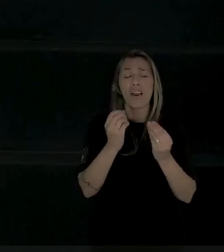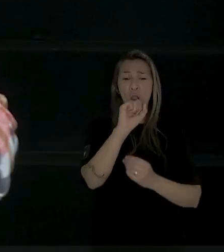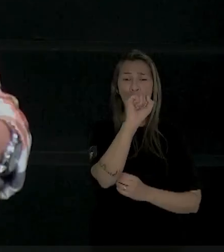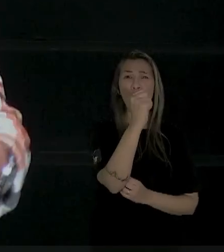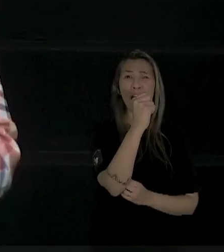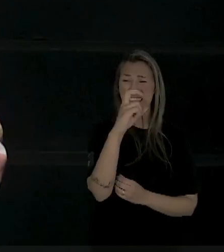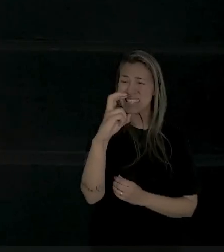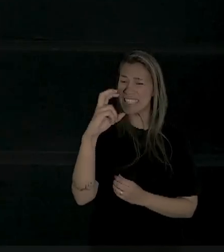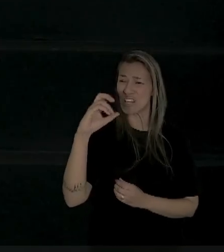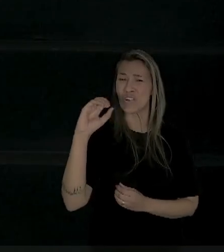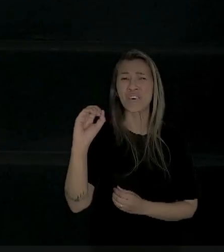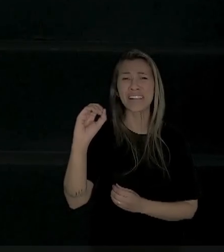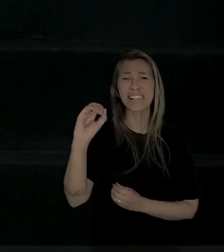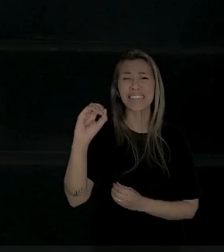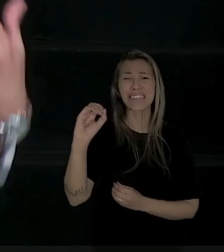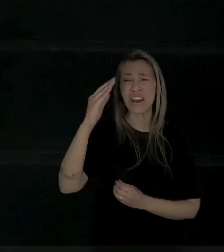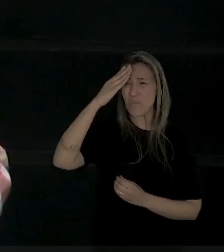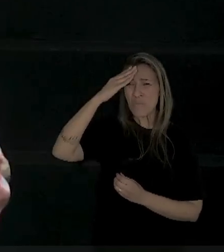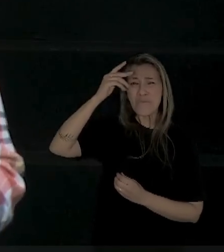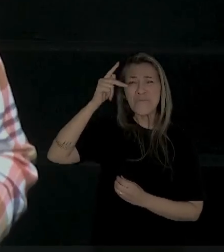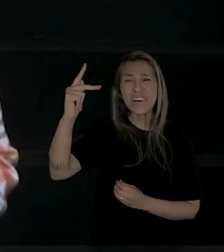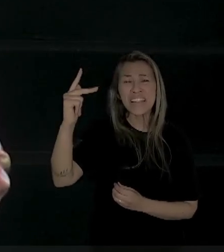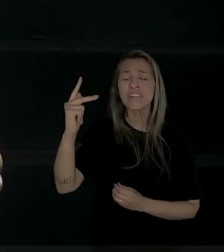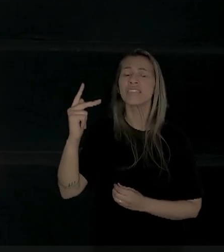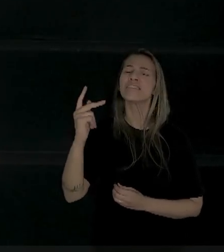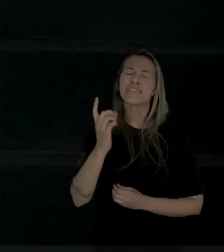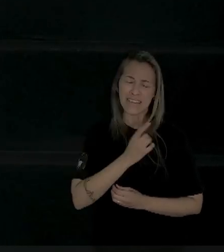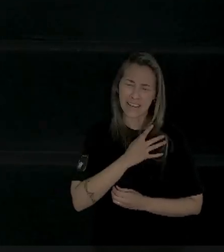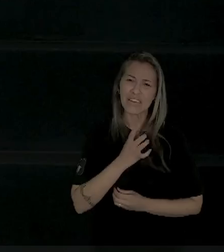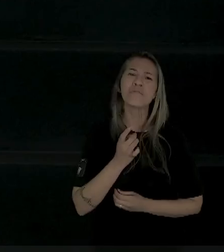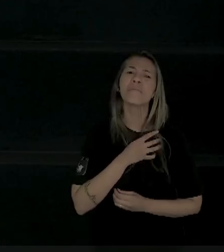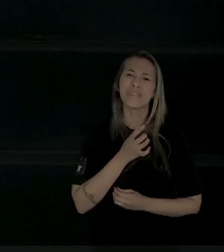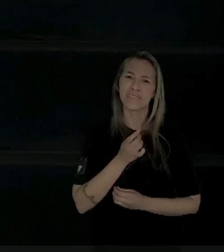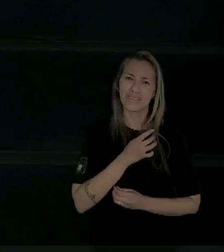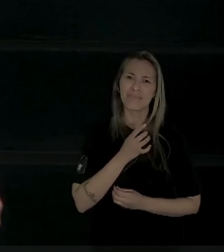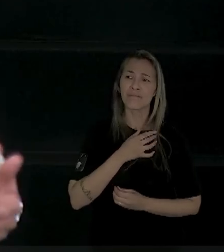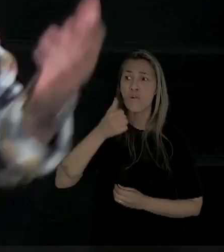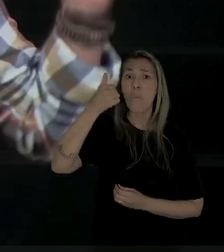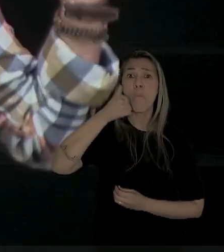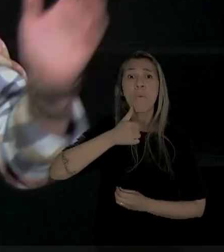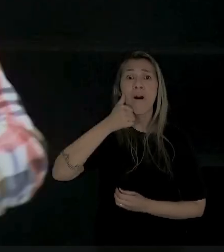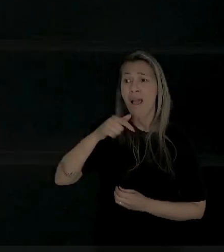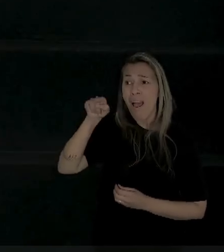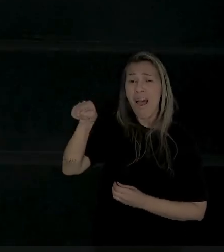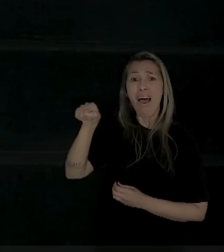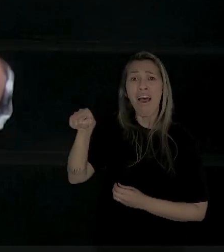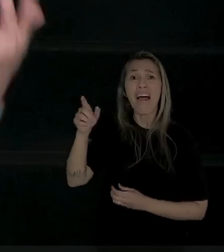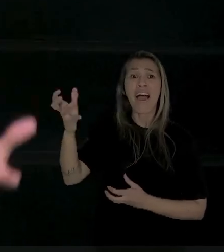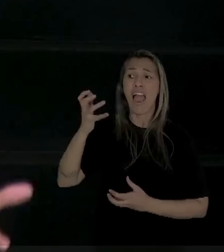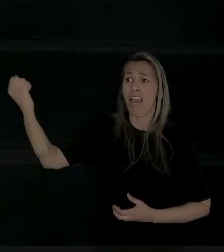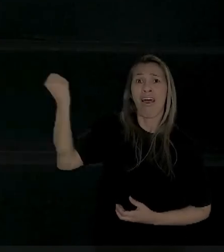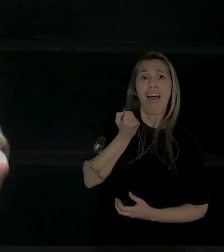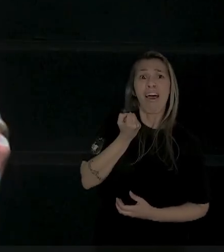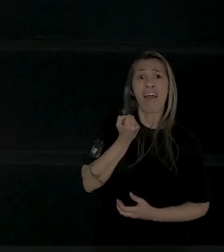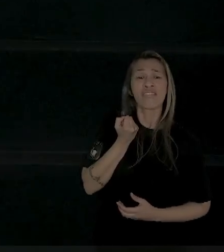850 profetas sozinho. E ele fica com medo de um bilhete de uma mulher que quer matá-lo. Não tem